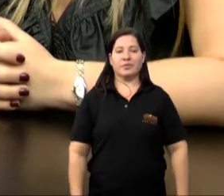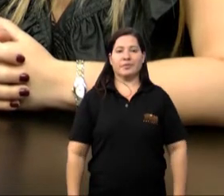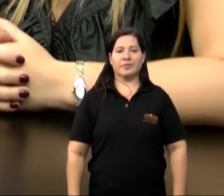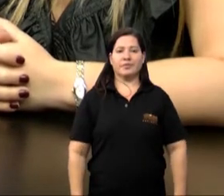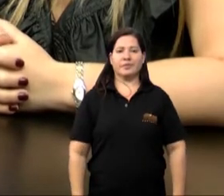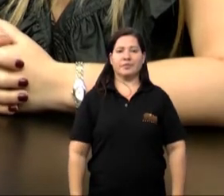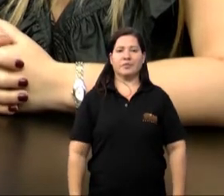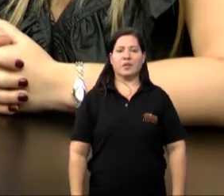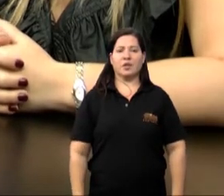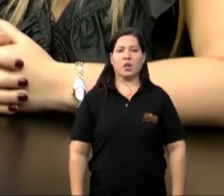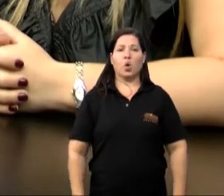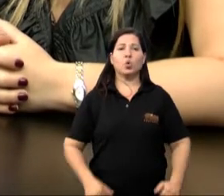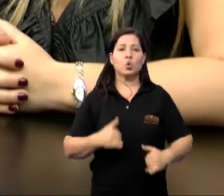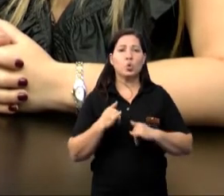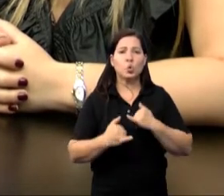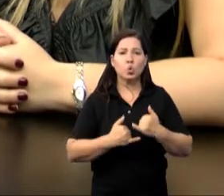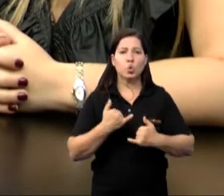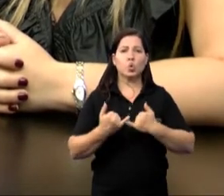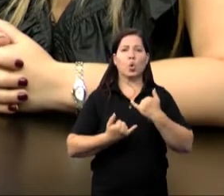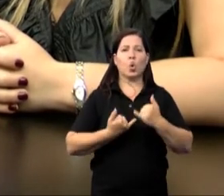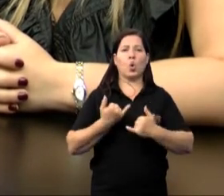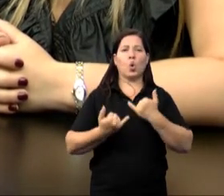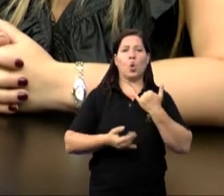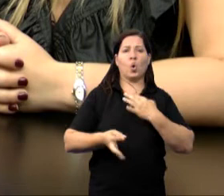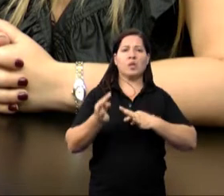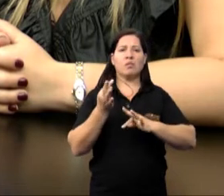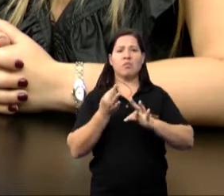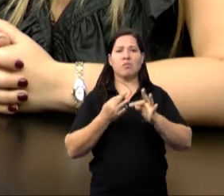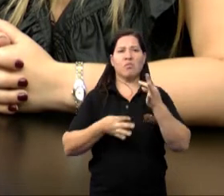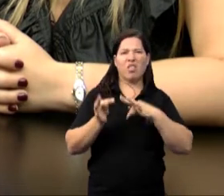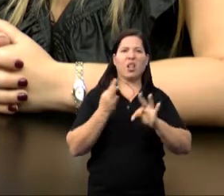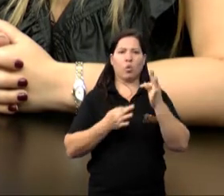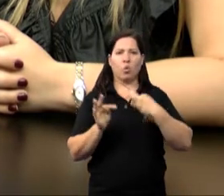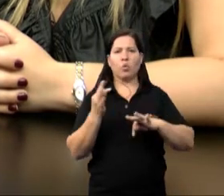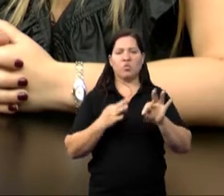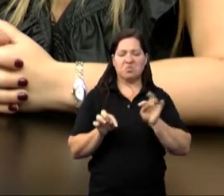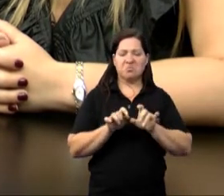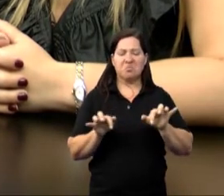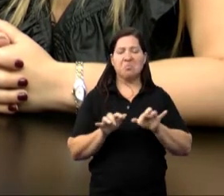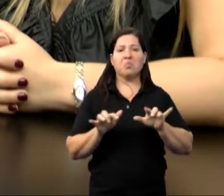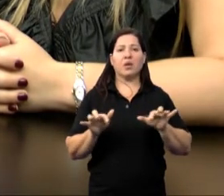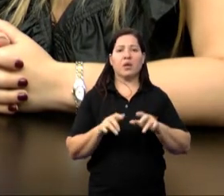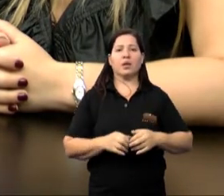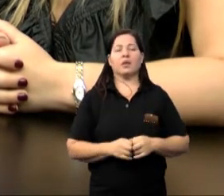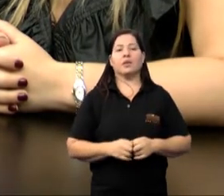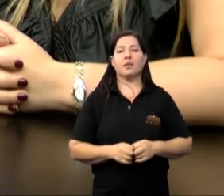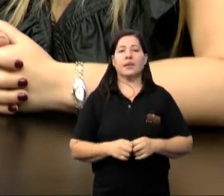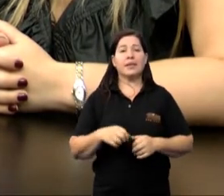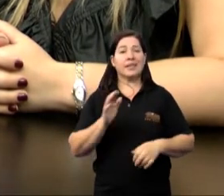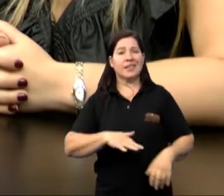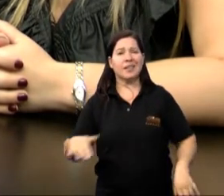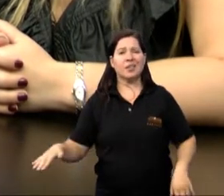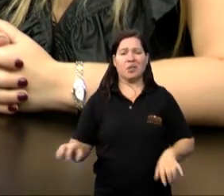os jogos, a tecnologia, os jogos eletrônicos? Aqueles games que tem crianças que ficam no computador ou